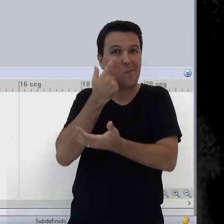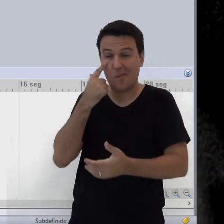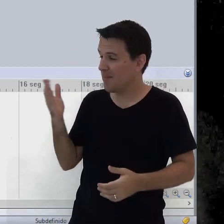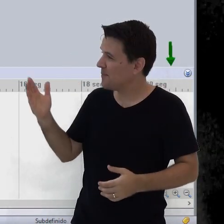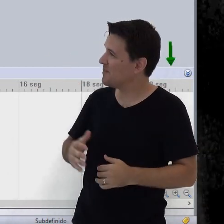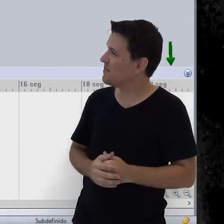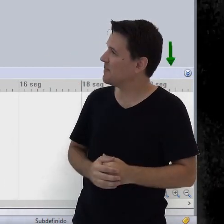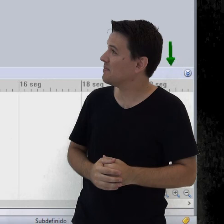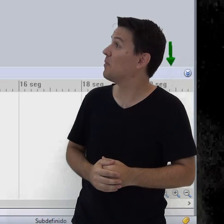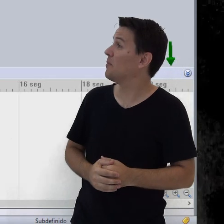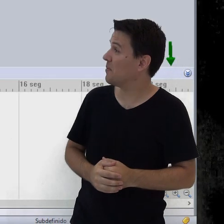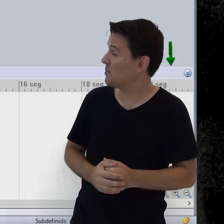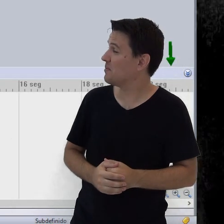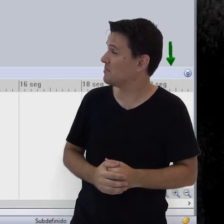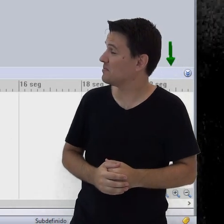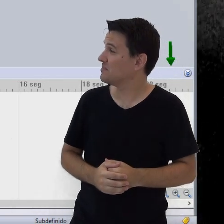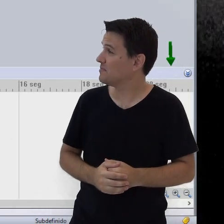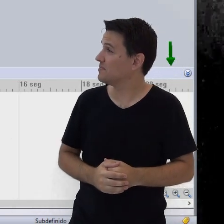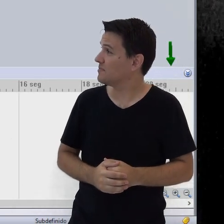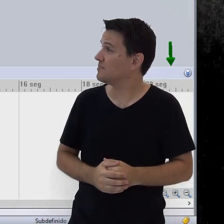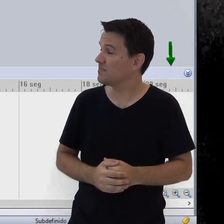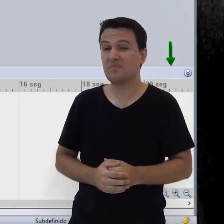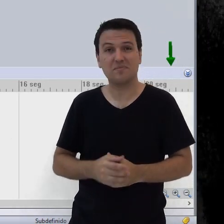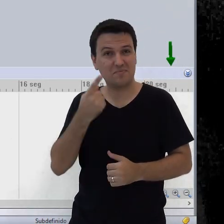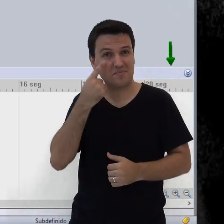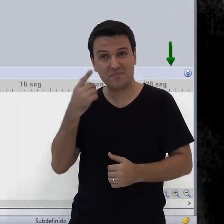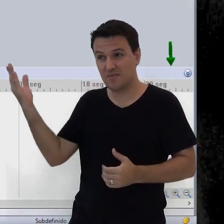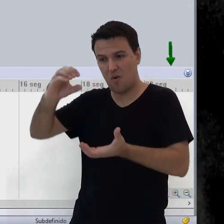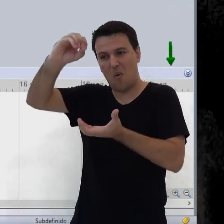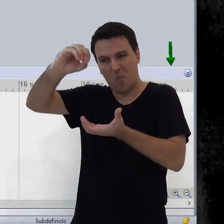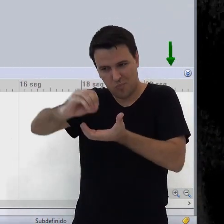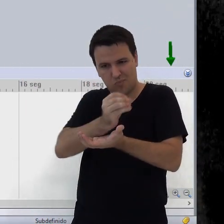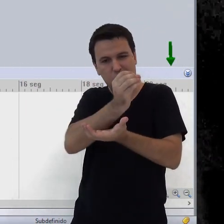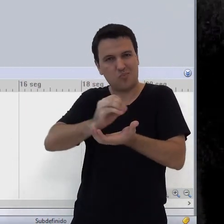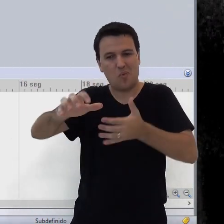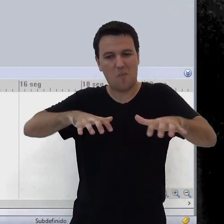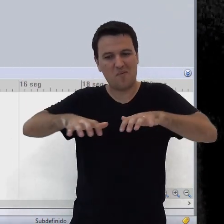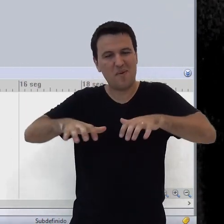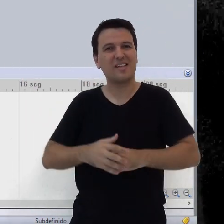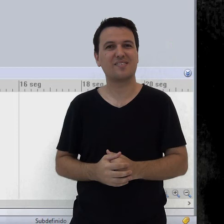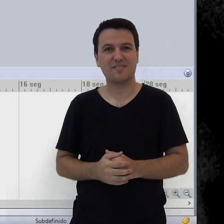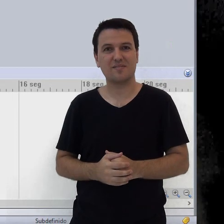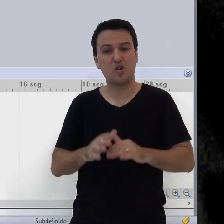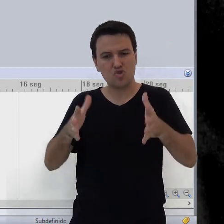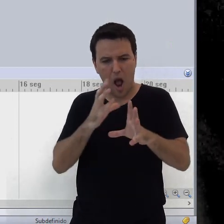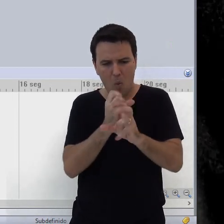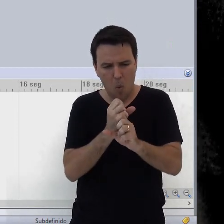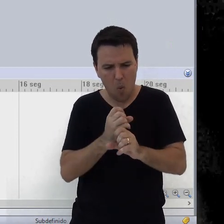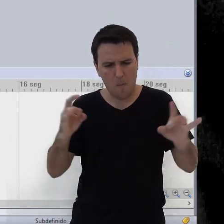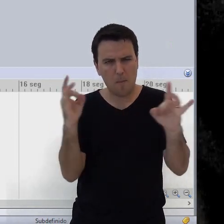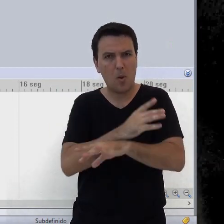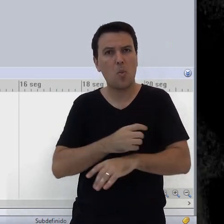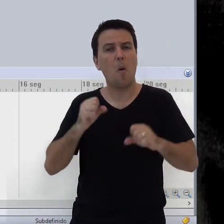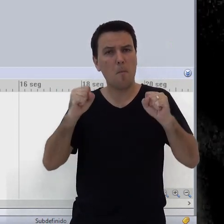Vamos clicar aqui então. Olha lá, a esferinha cai e se movimenta ali, tá? Então já está